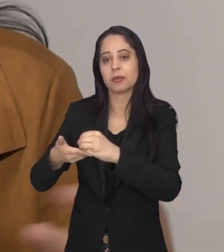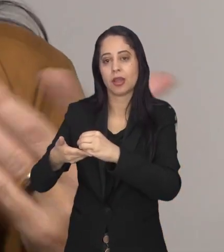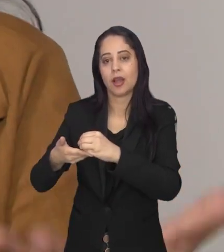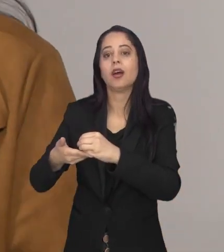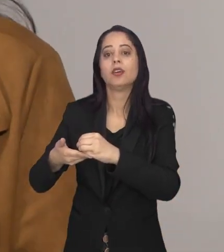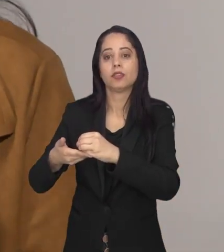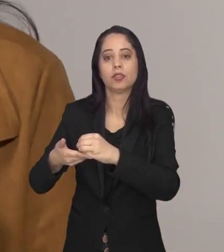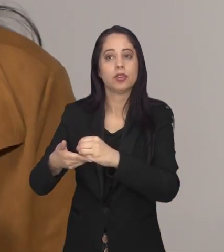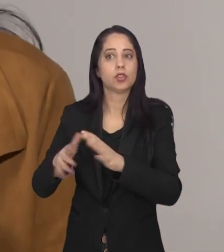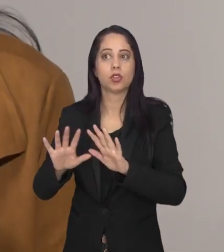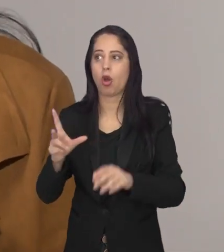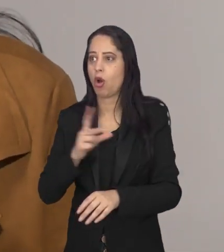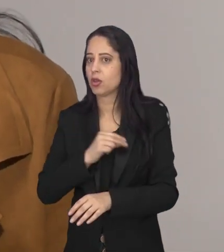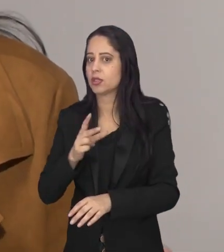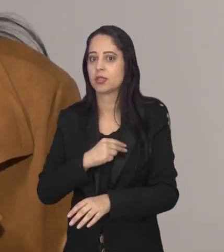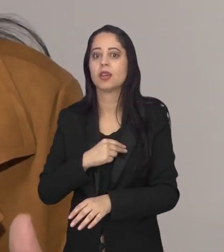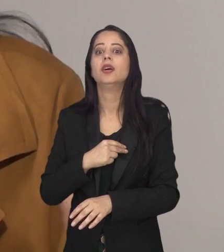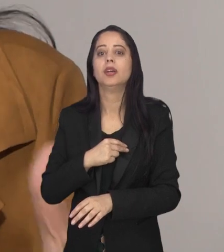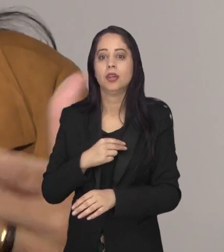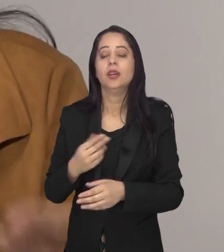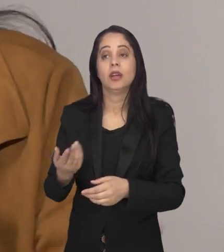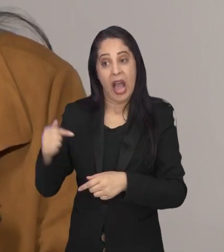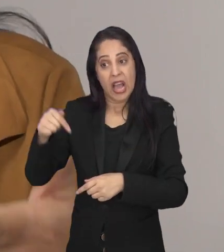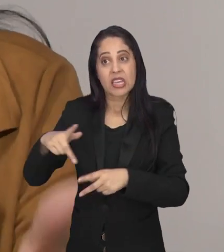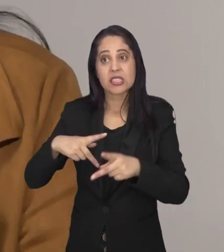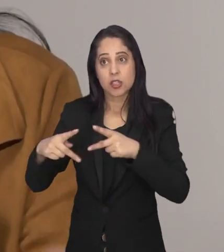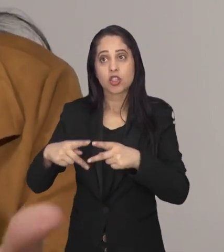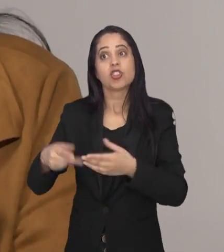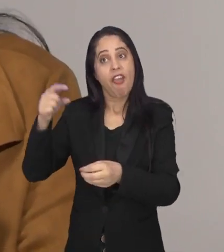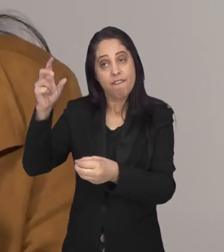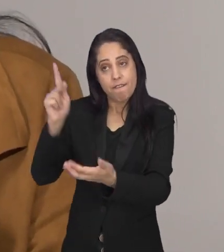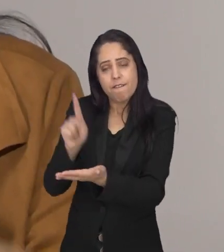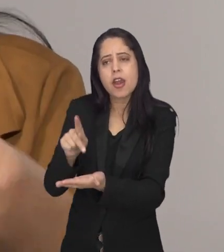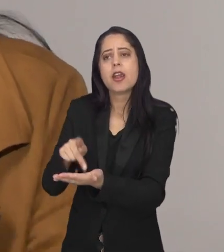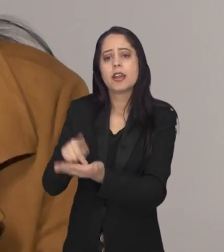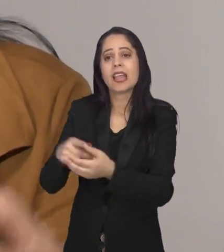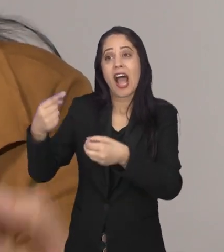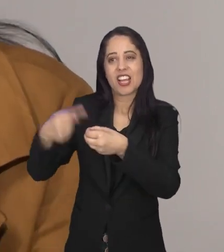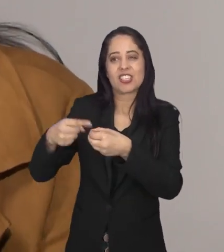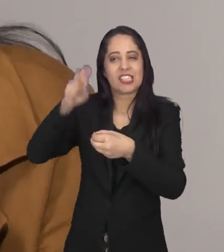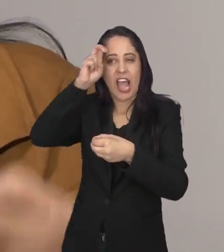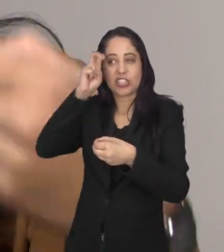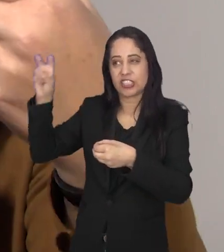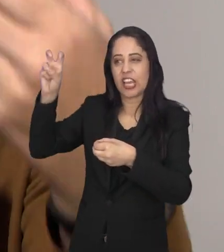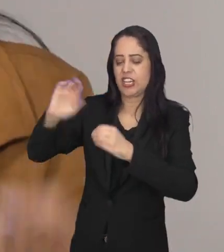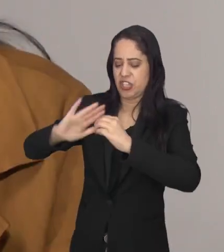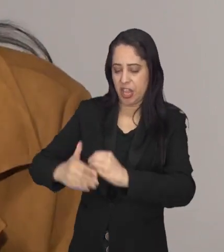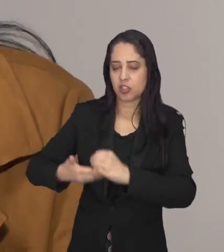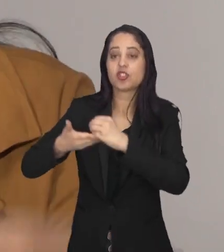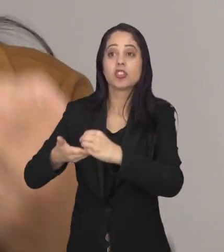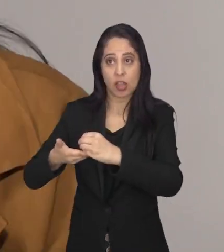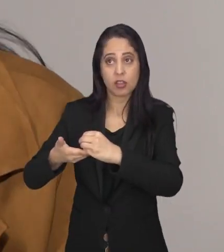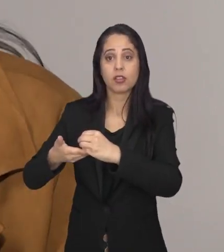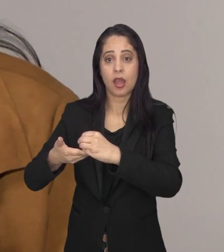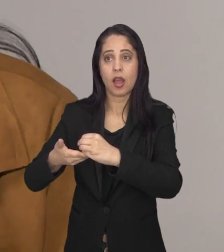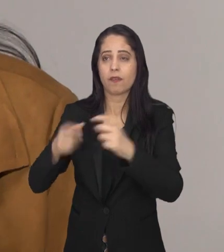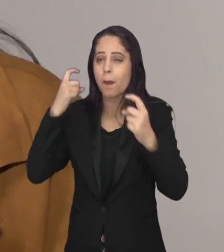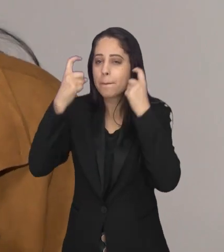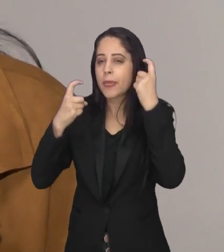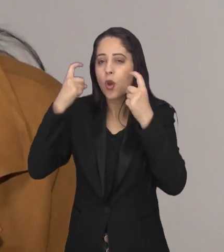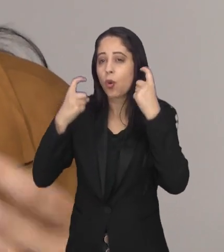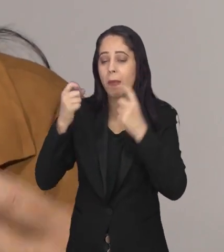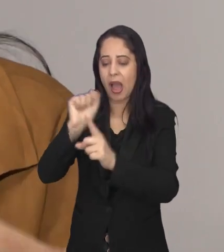placa de energia solar na sua residência. Então ela ganha na economia da energia, né? da